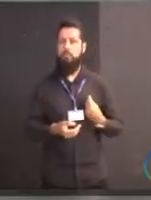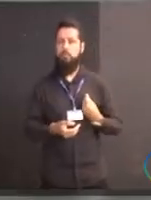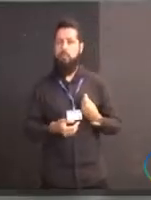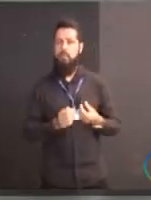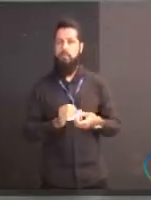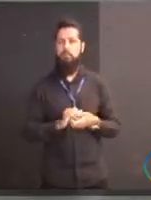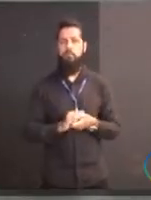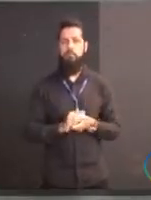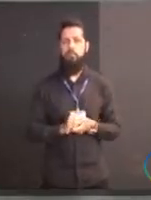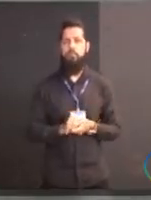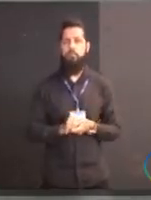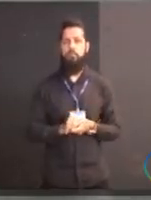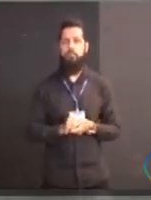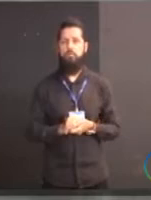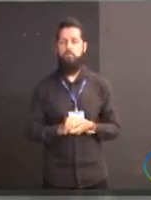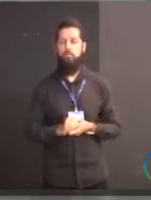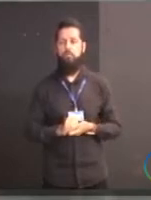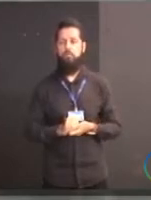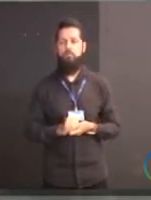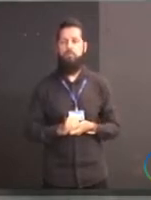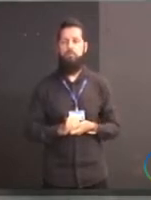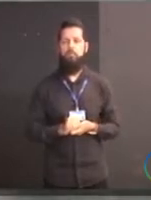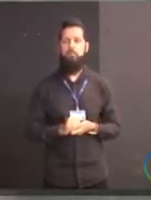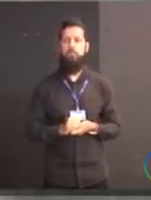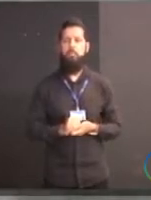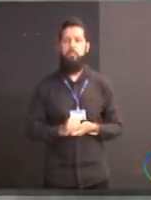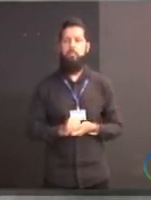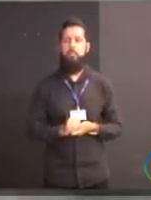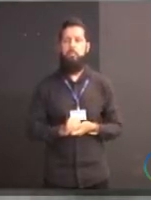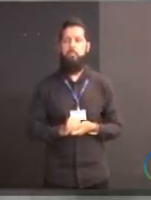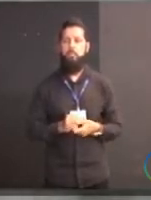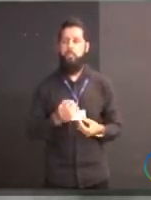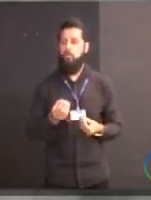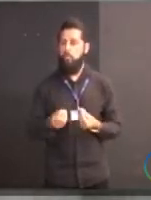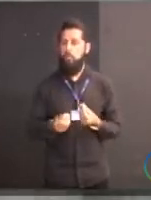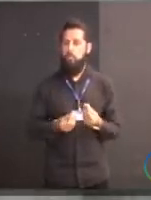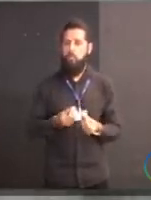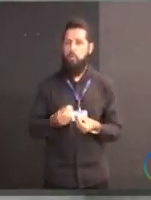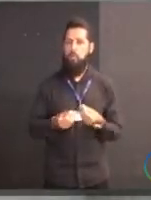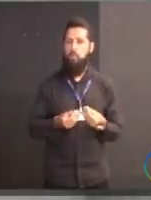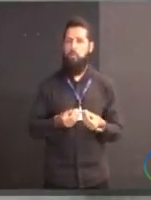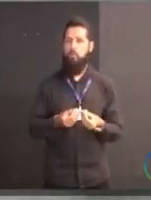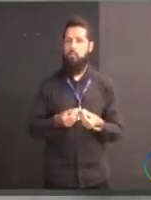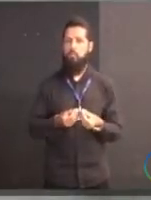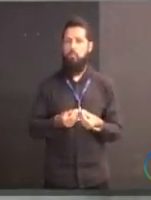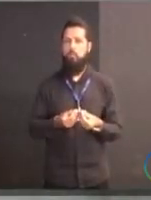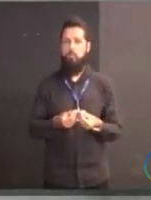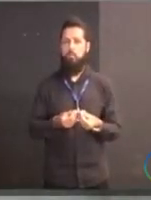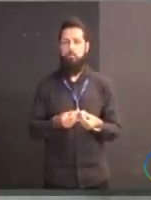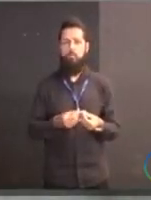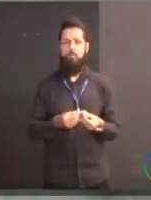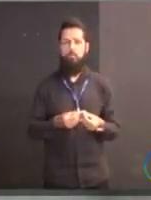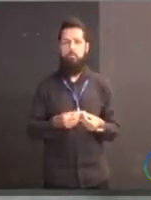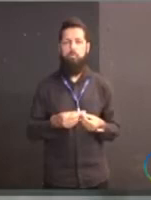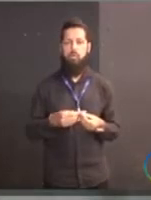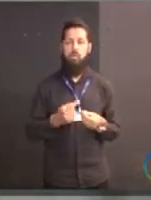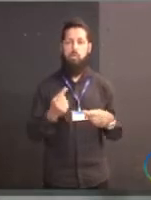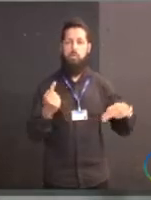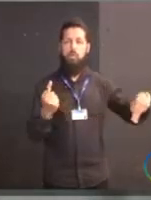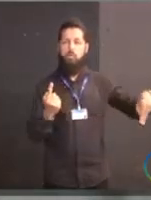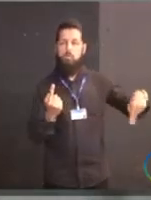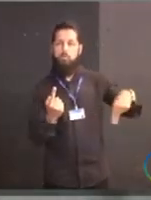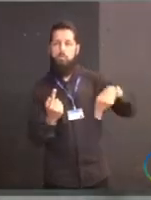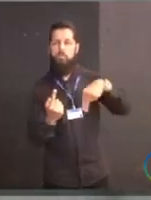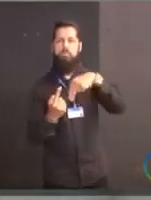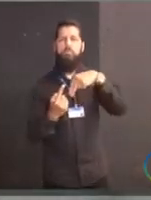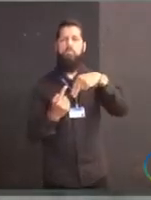de espíritos retrógrados do planeta? Como achariam os nossos amigos espirituais, ou nosso Emmanuel, que